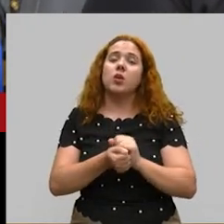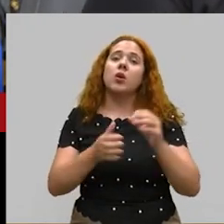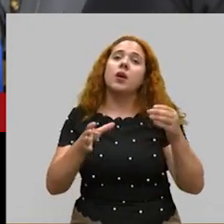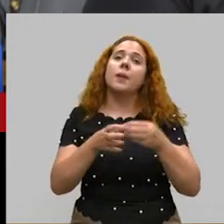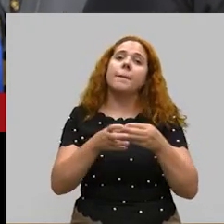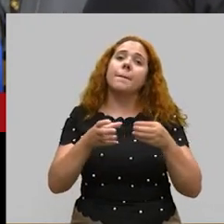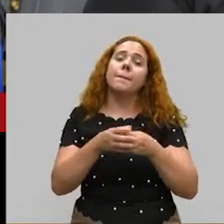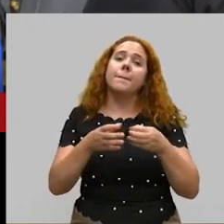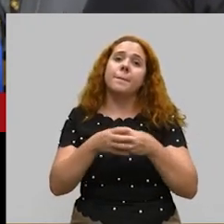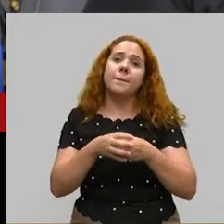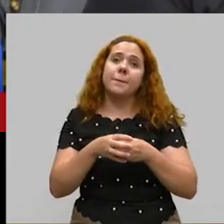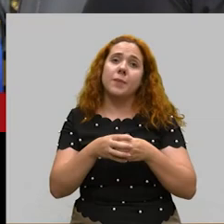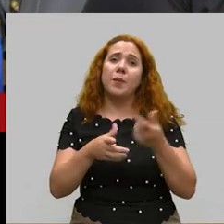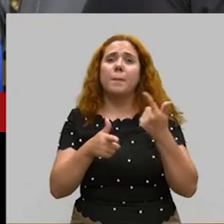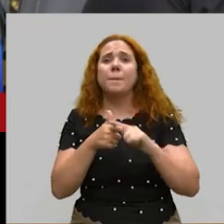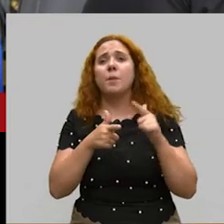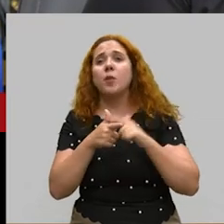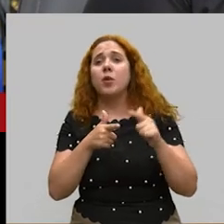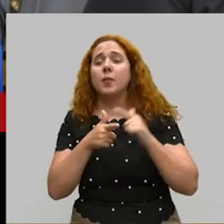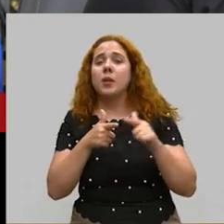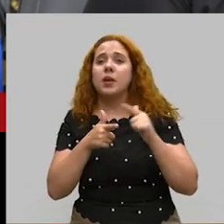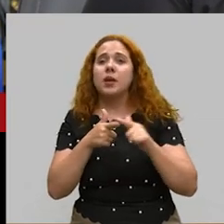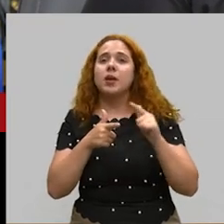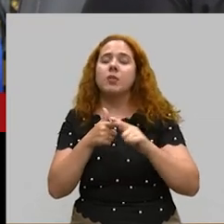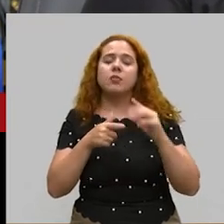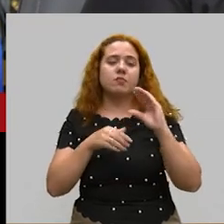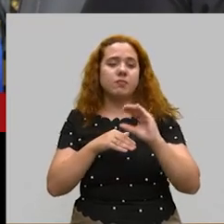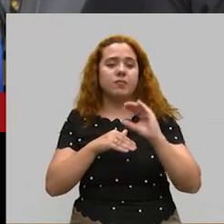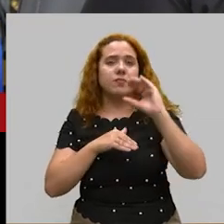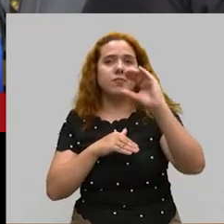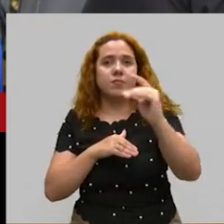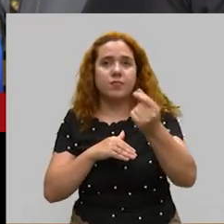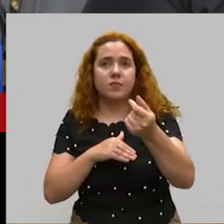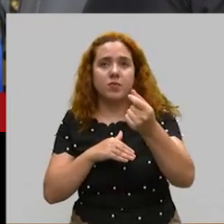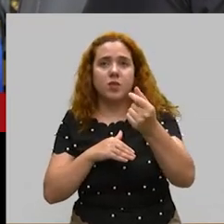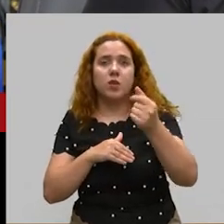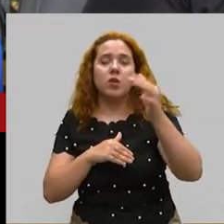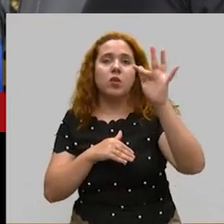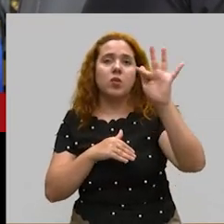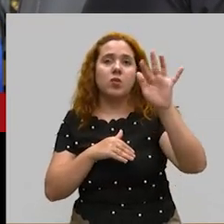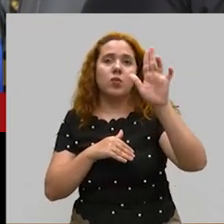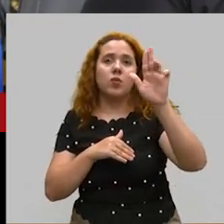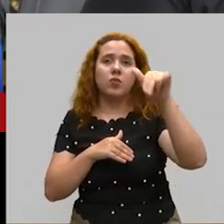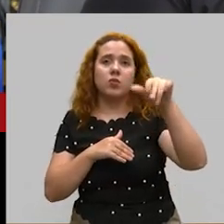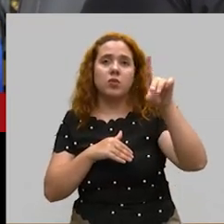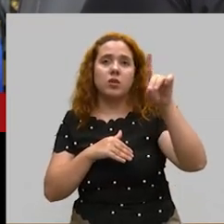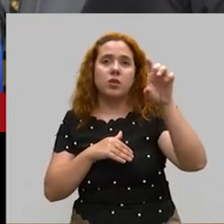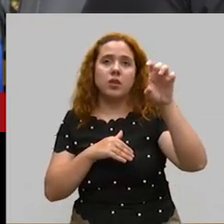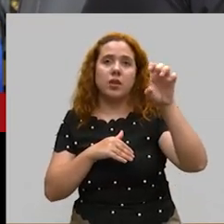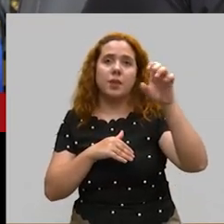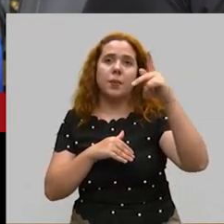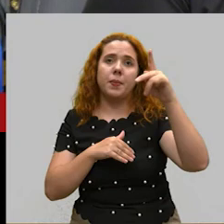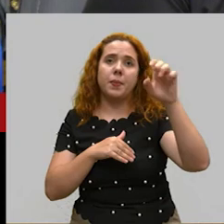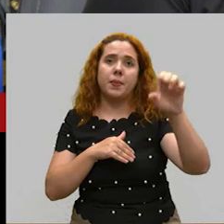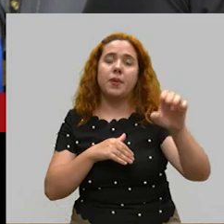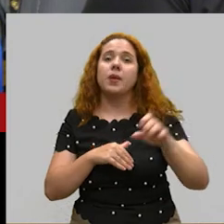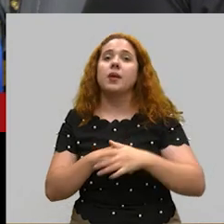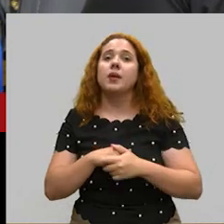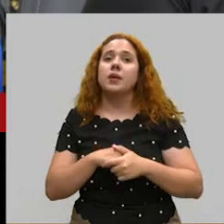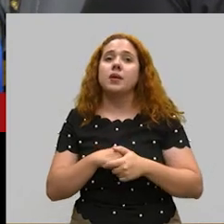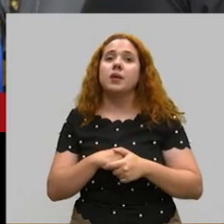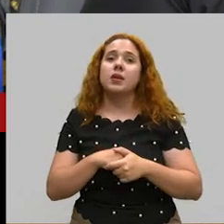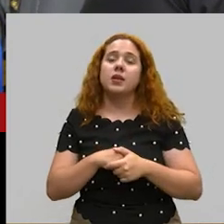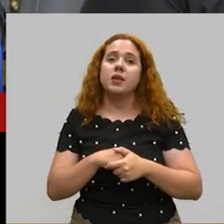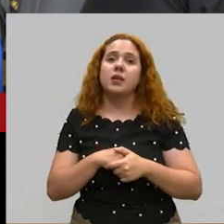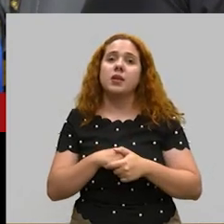a gente já tinha um problema de repasse de recursos do fundeb que inclusive o deputado Leleco insistentemente acompanhou daqueles que não foram